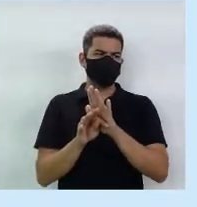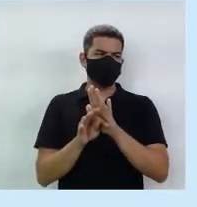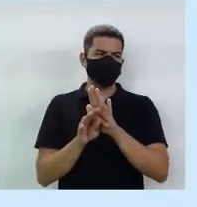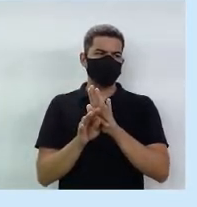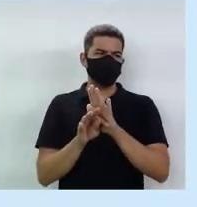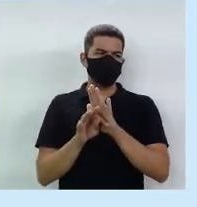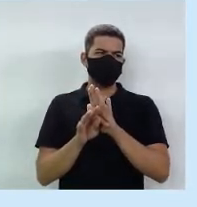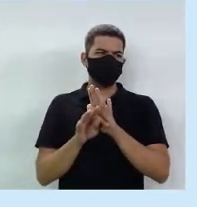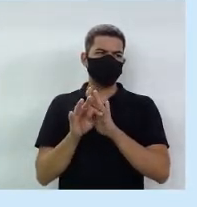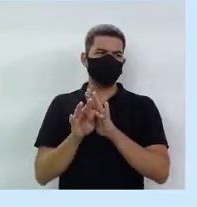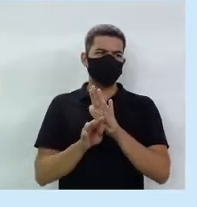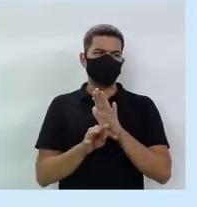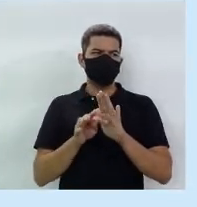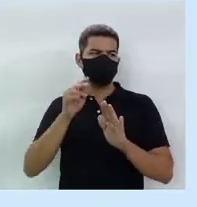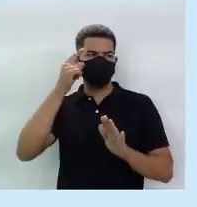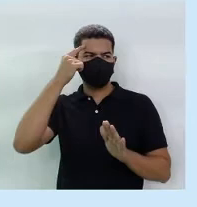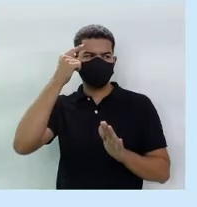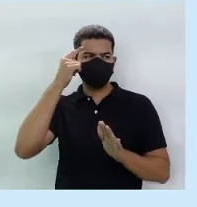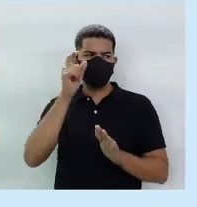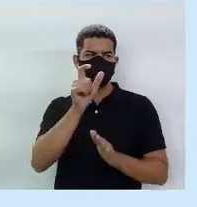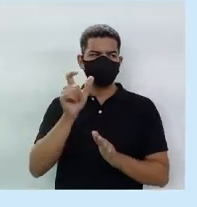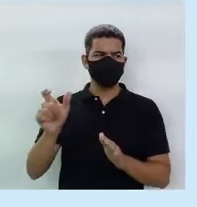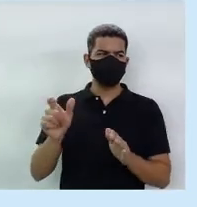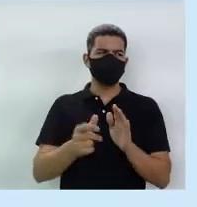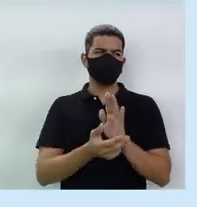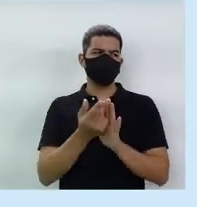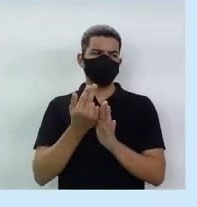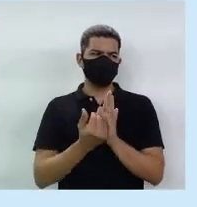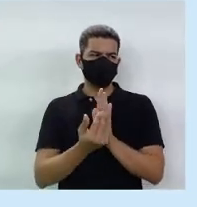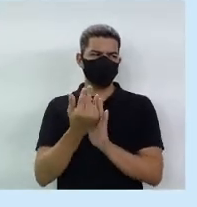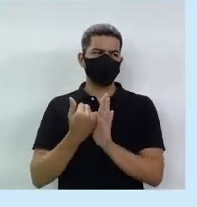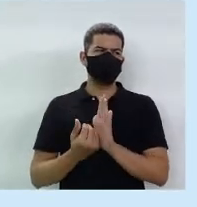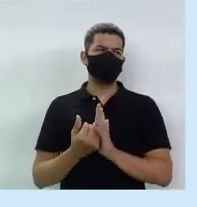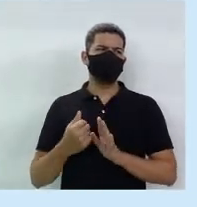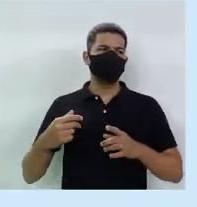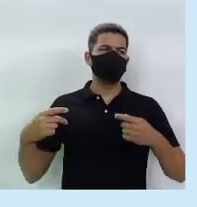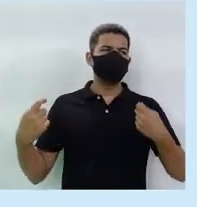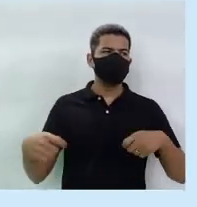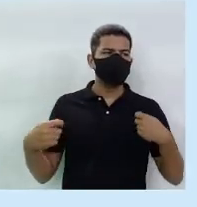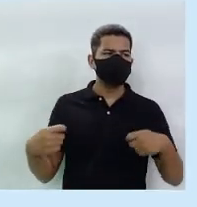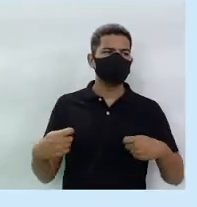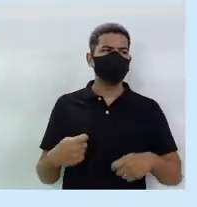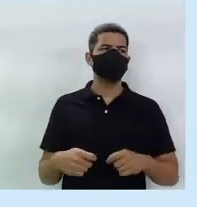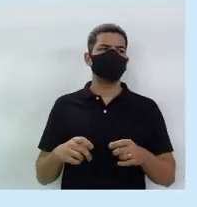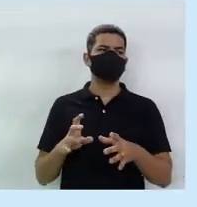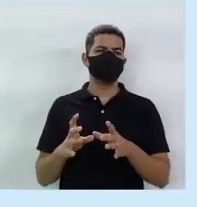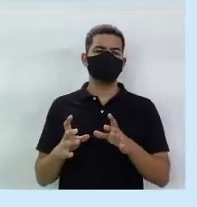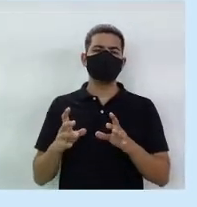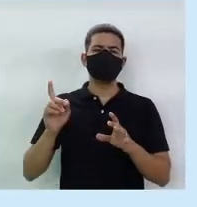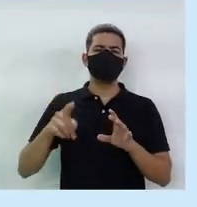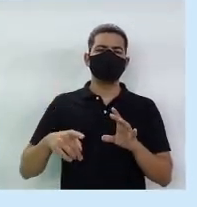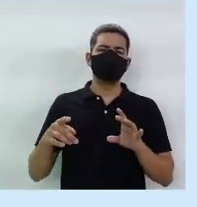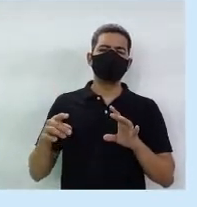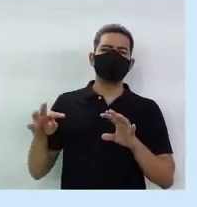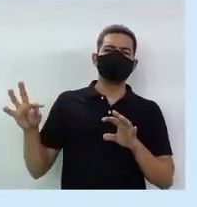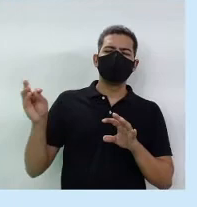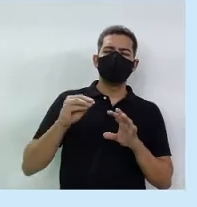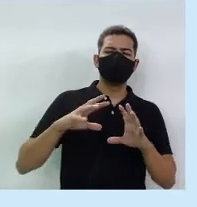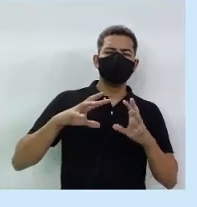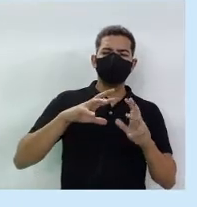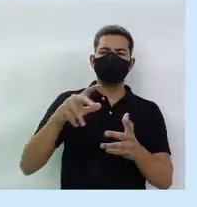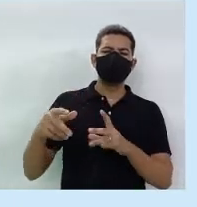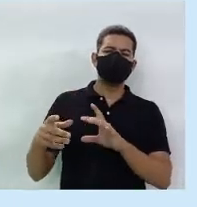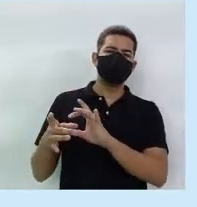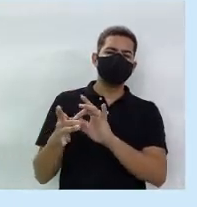estudantes, o verbal, o não verbal. Lembrar que vocês estão sempre conectados no mundo da